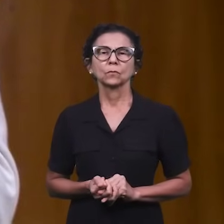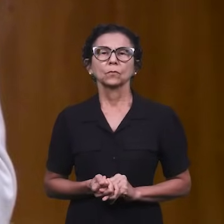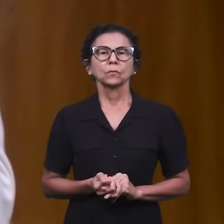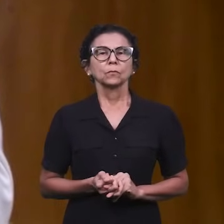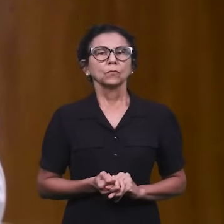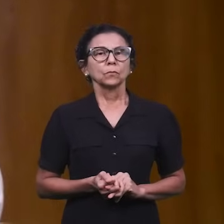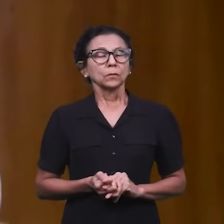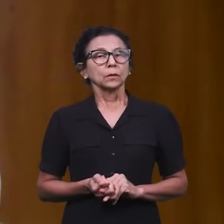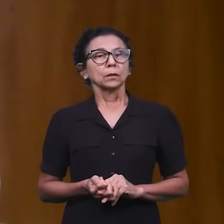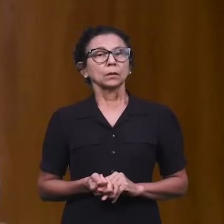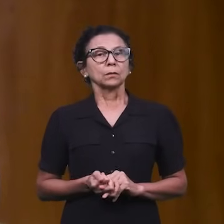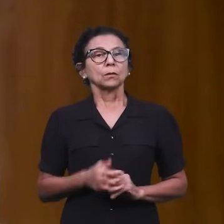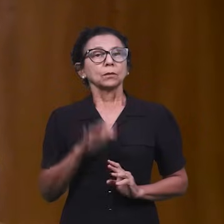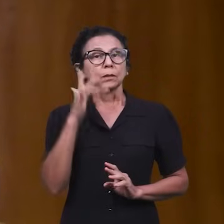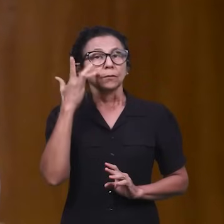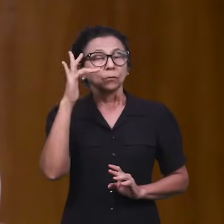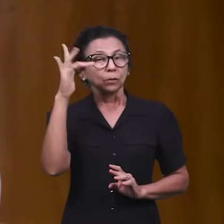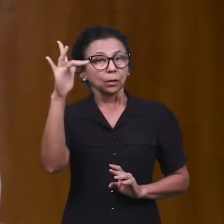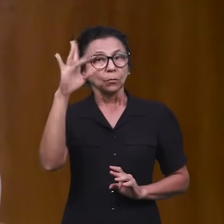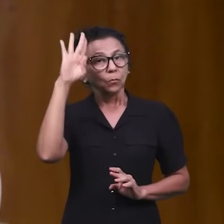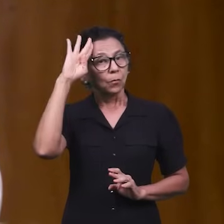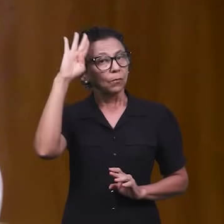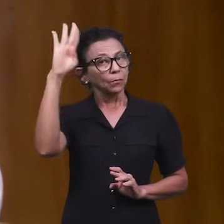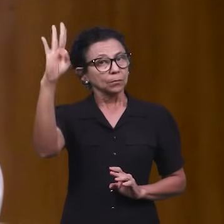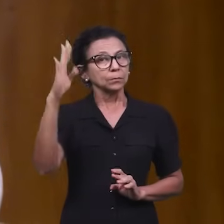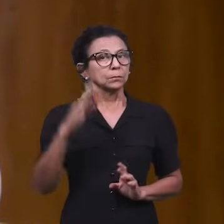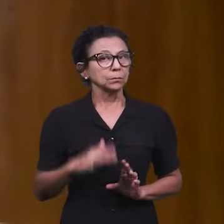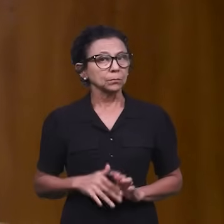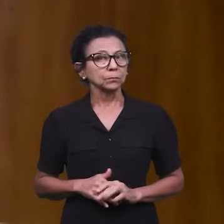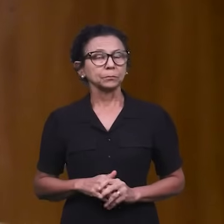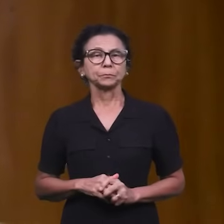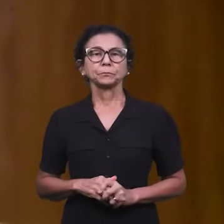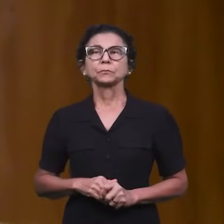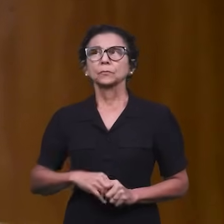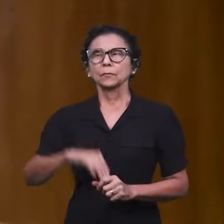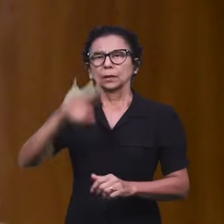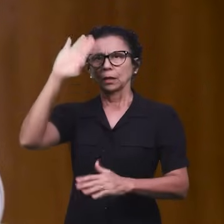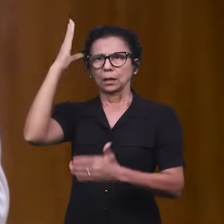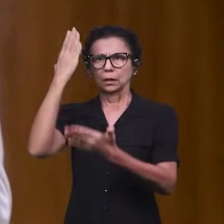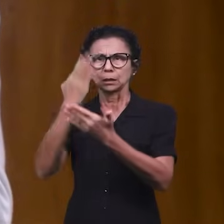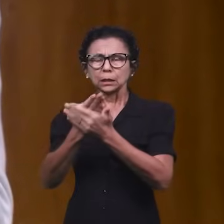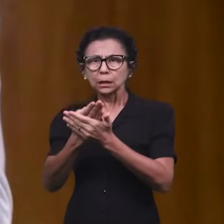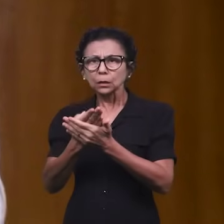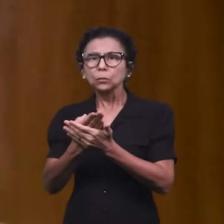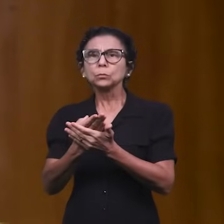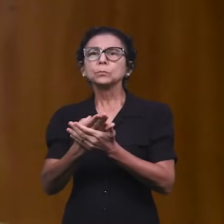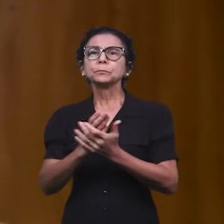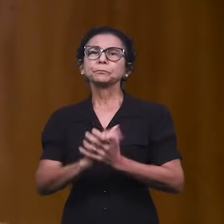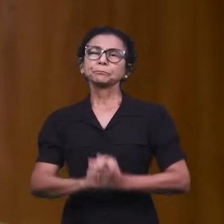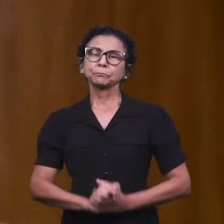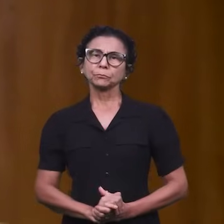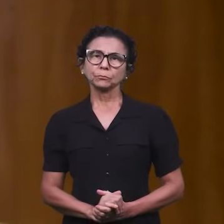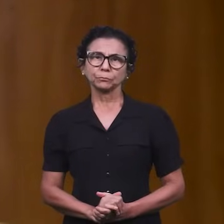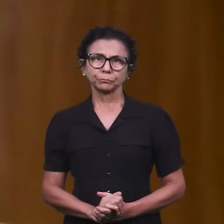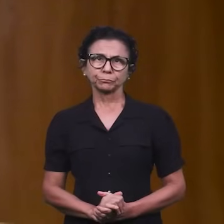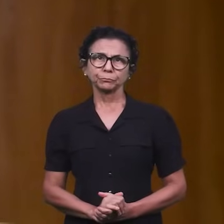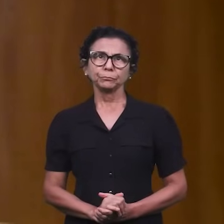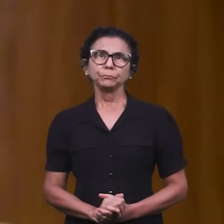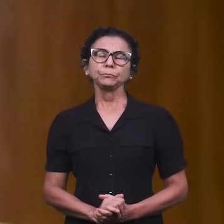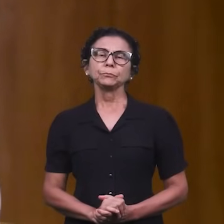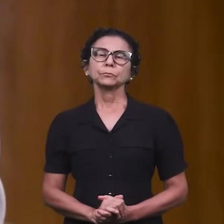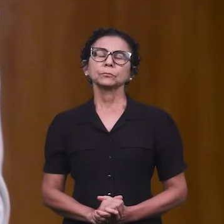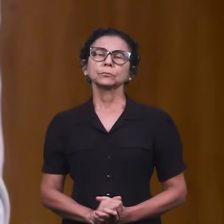na escolha que ela fez. Ela creu no Senhor, porque você crê e